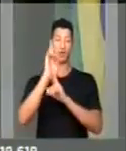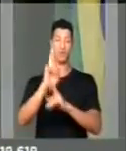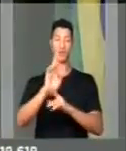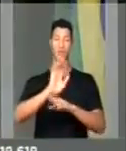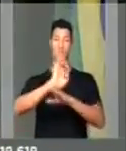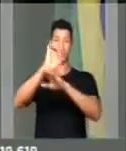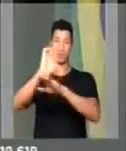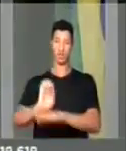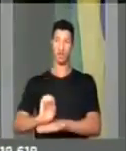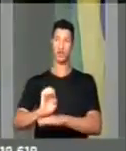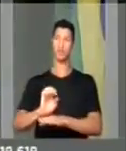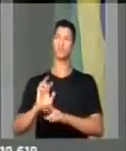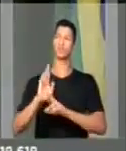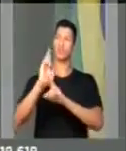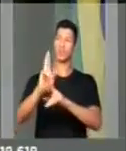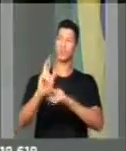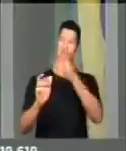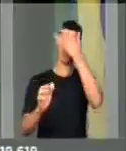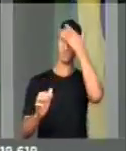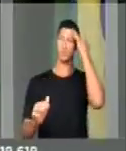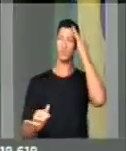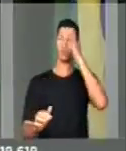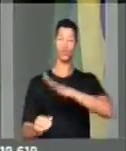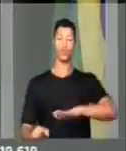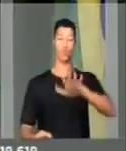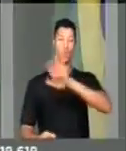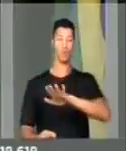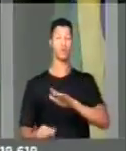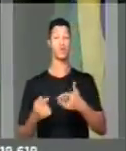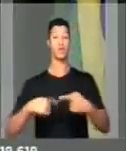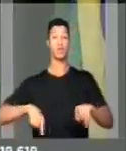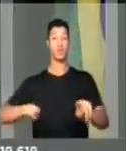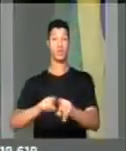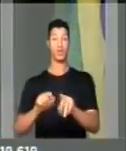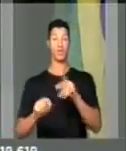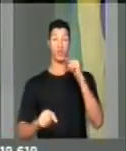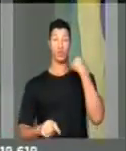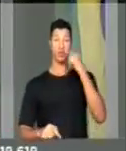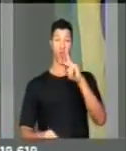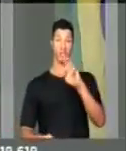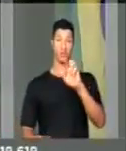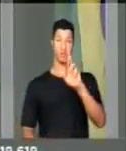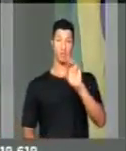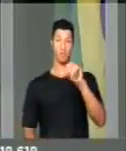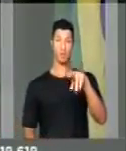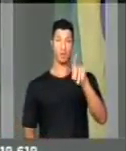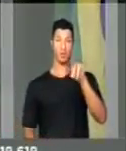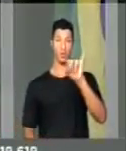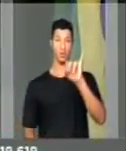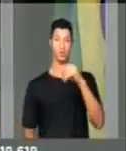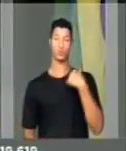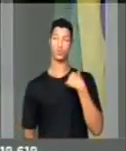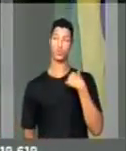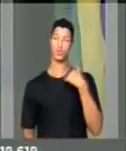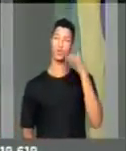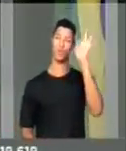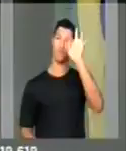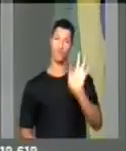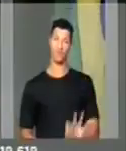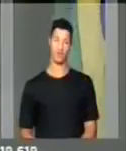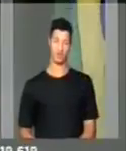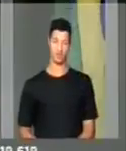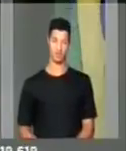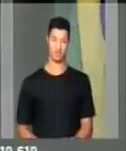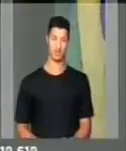o Estado, que representa pessoas. Então, deputado Peronde, eu fico muito